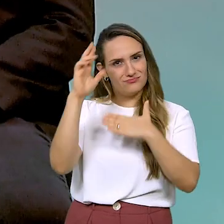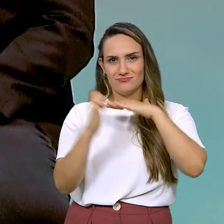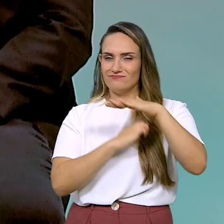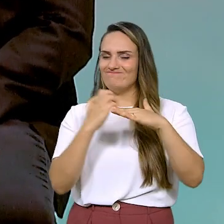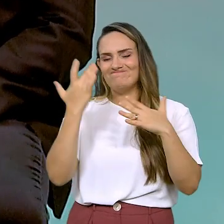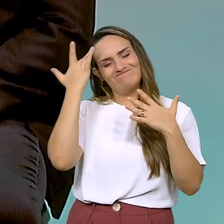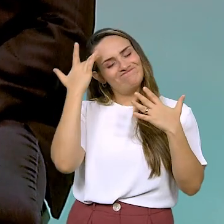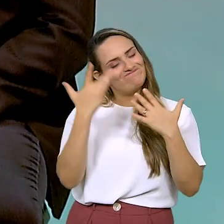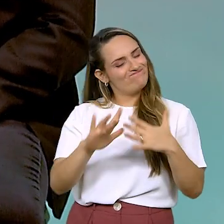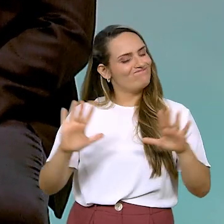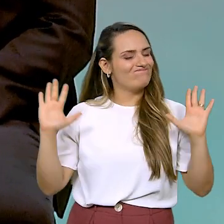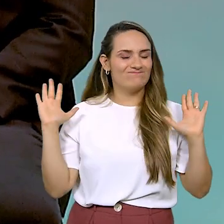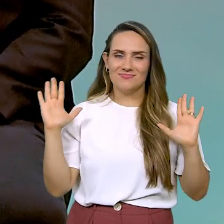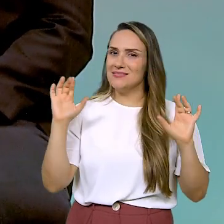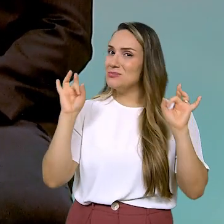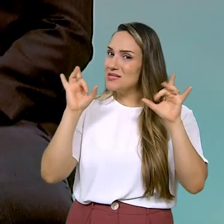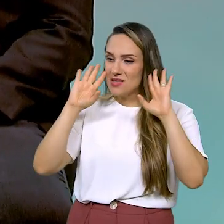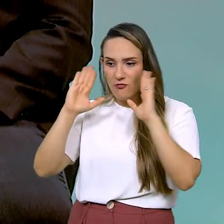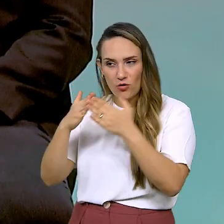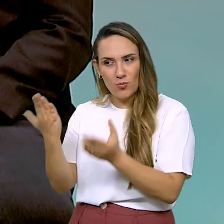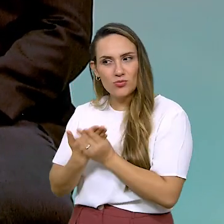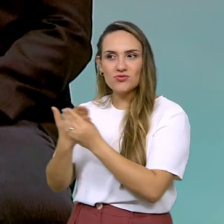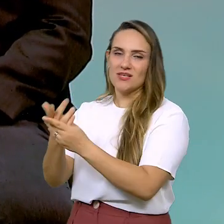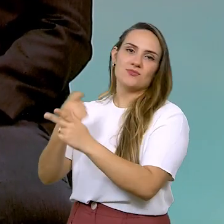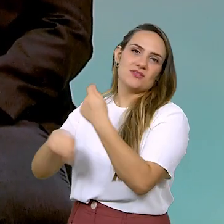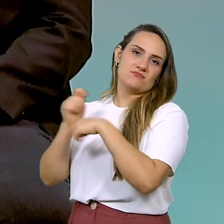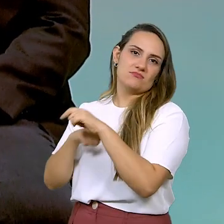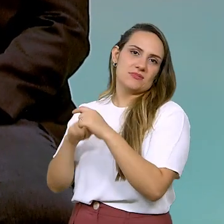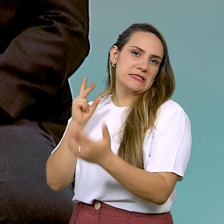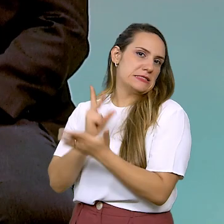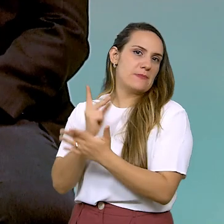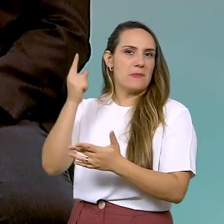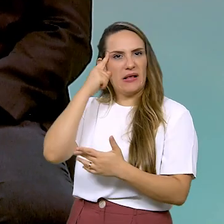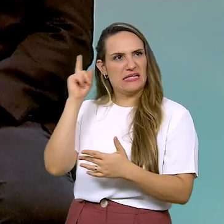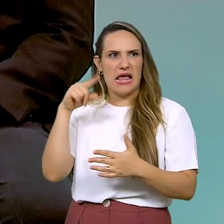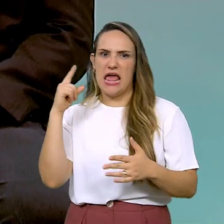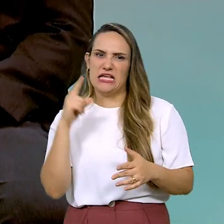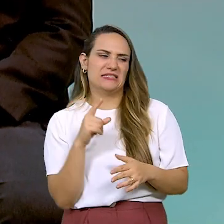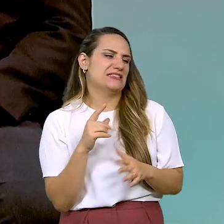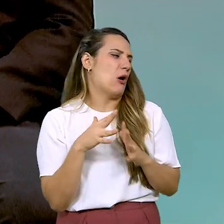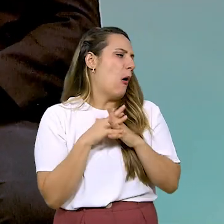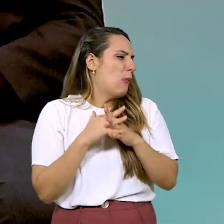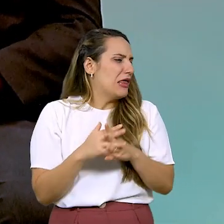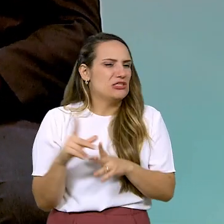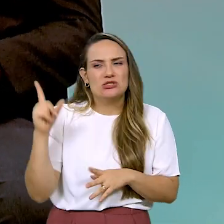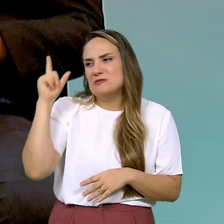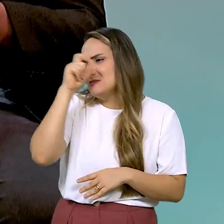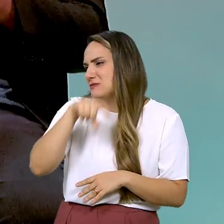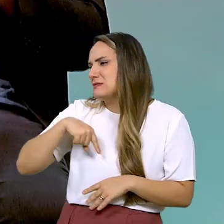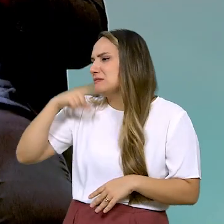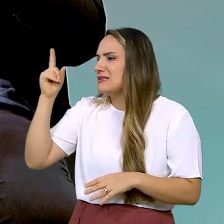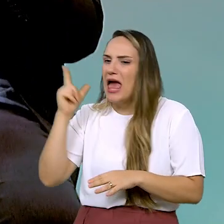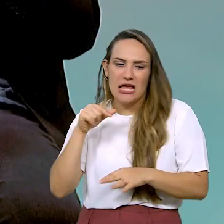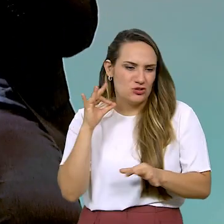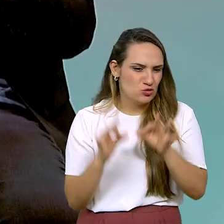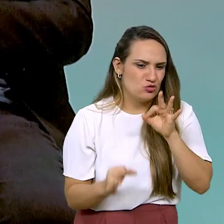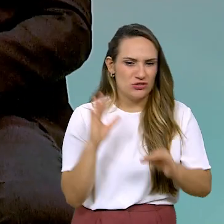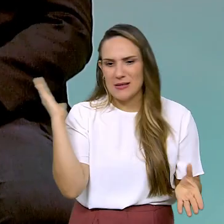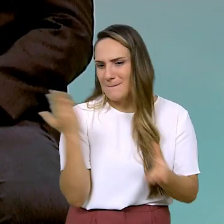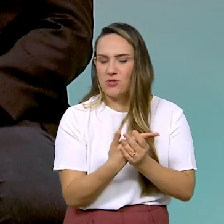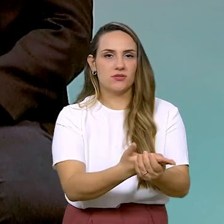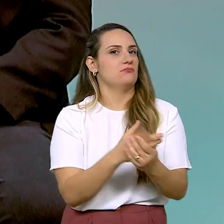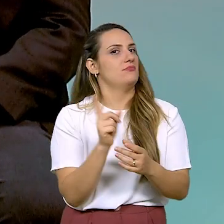muitos empresários ainda não conhecem, especialmente a via administrativa. Acham que a questão do direito tributário é algo complexo, que é só por